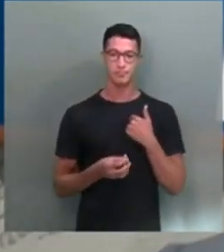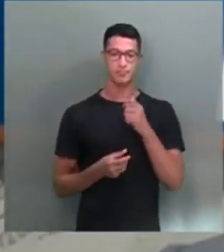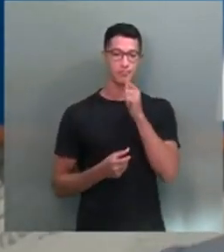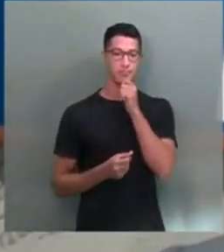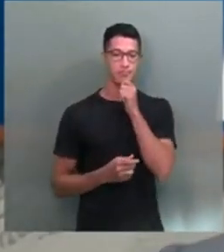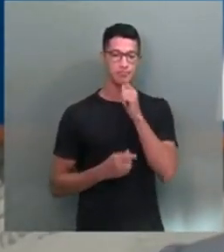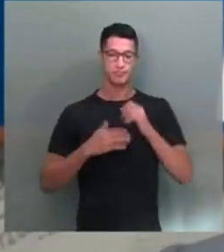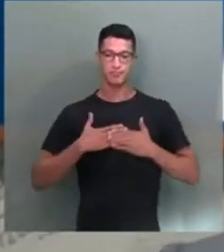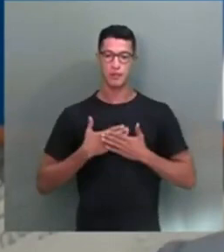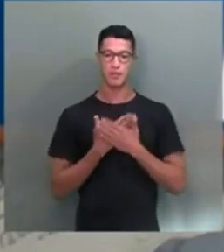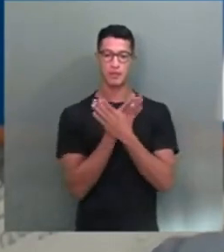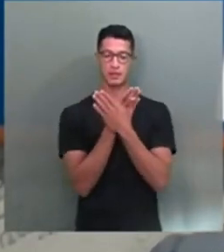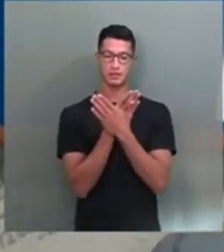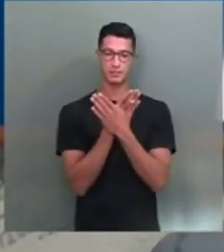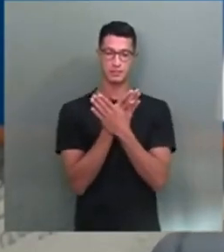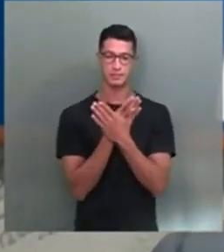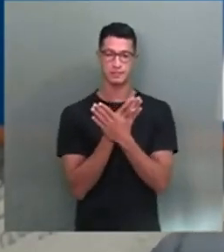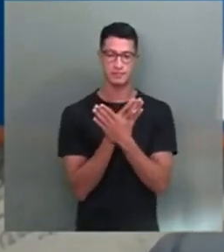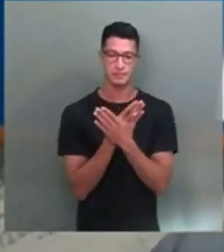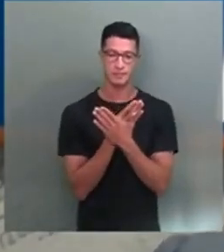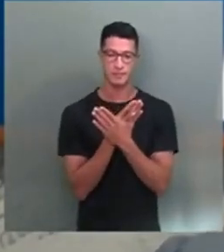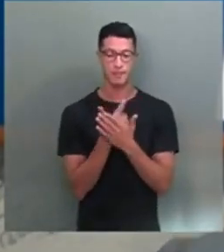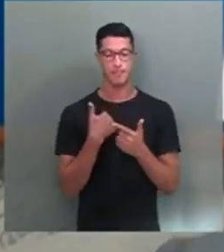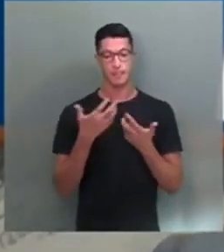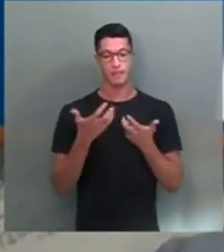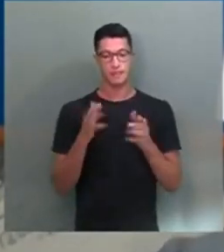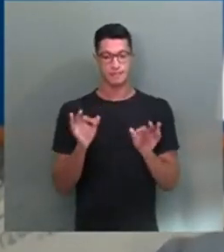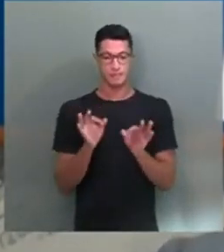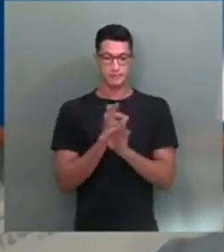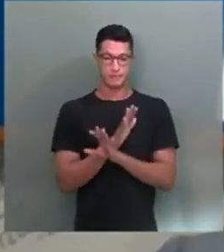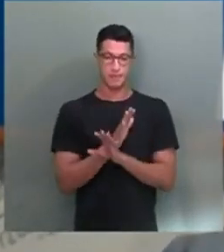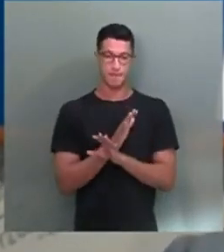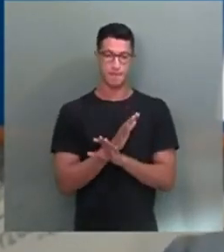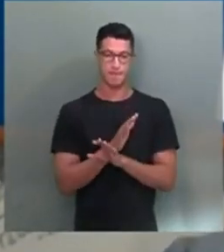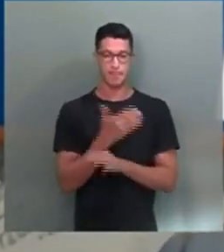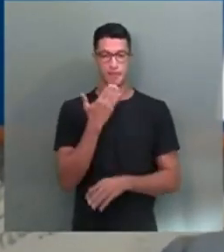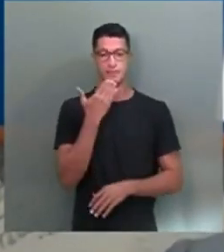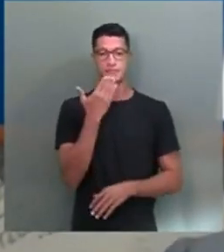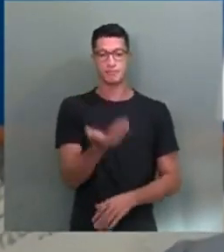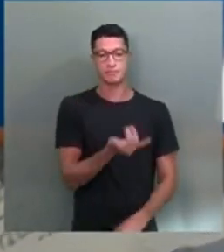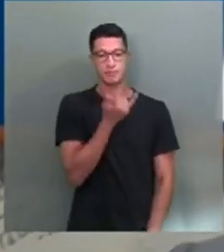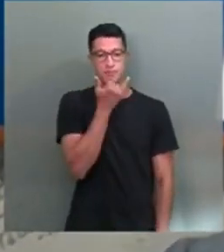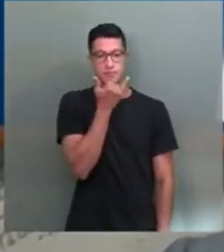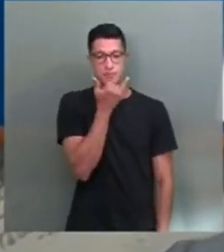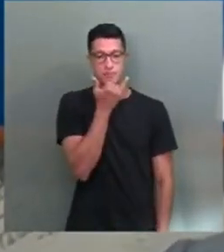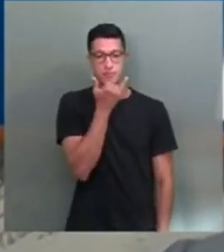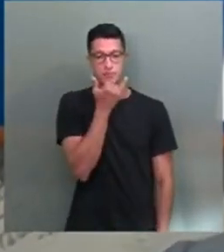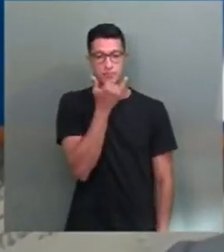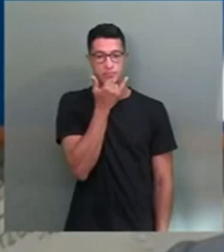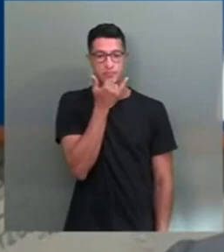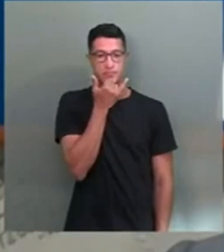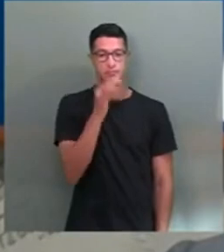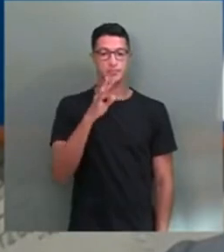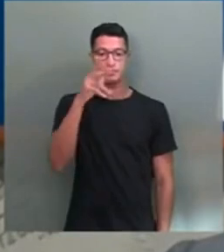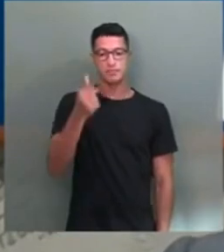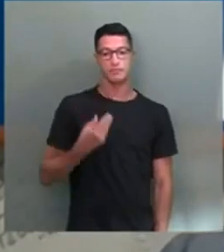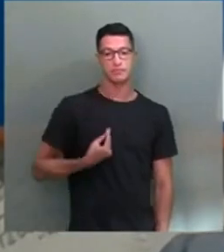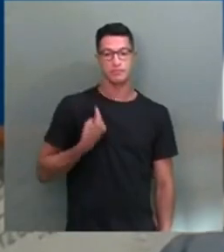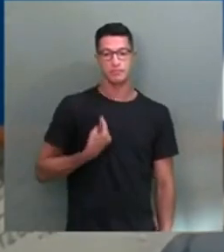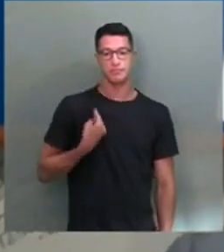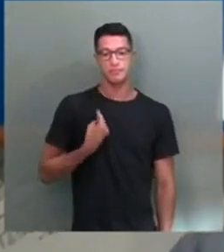ainda um apaixonado. E eu quero encerrar pedindo desculpas a todos os